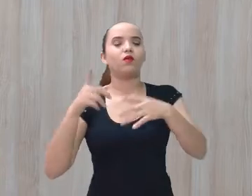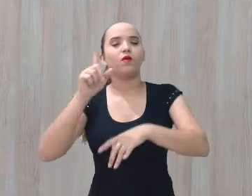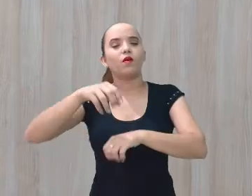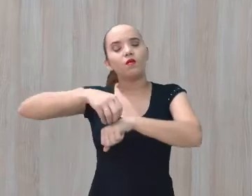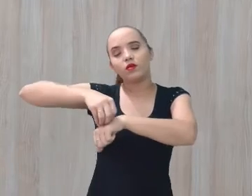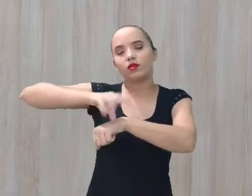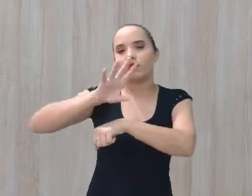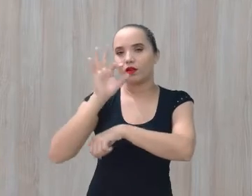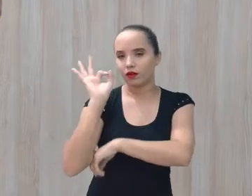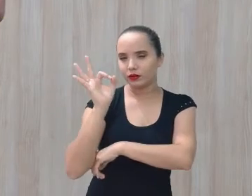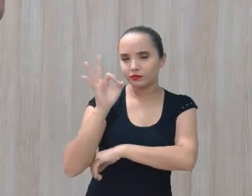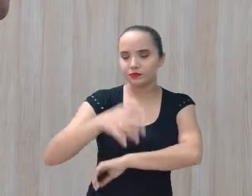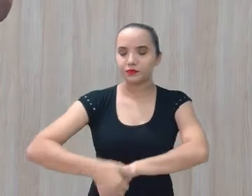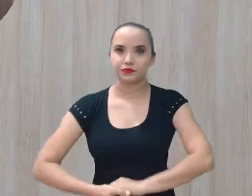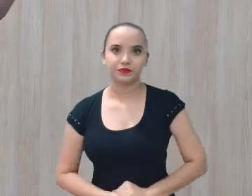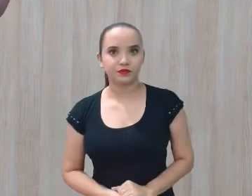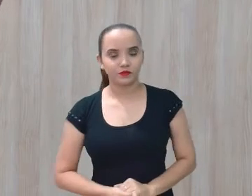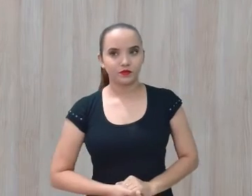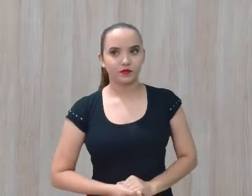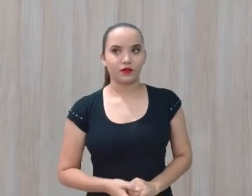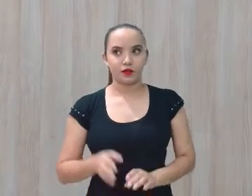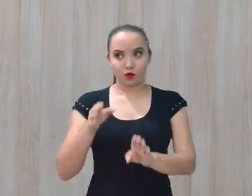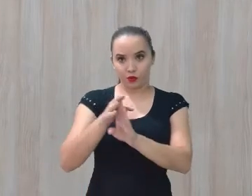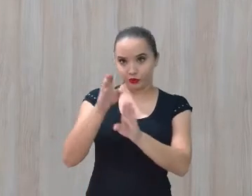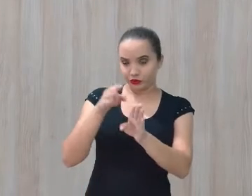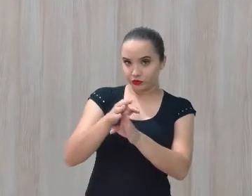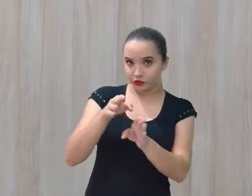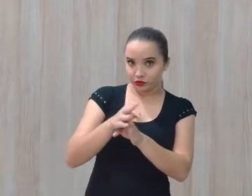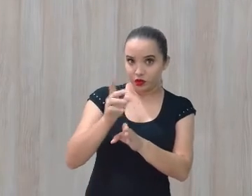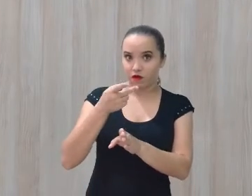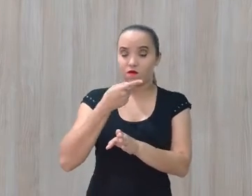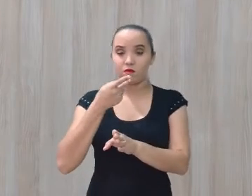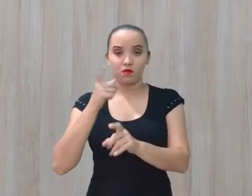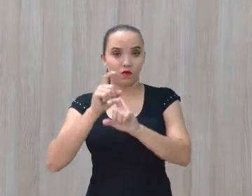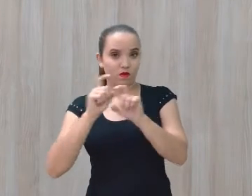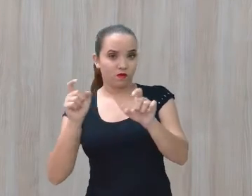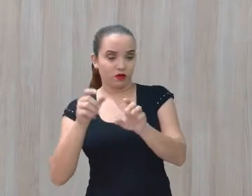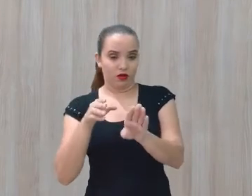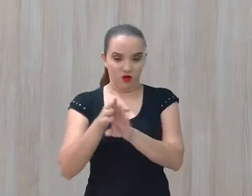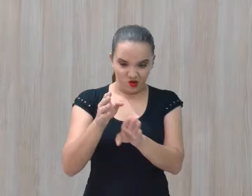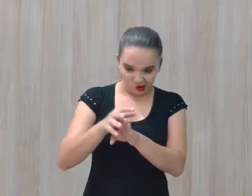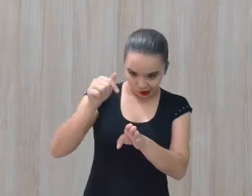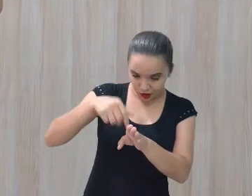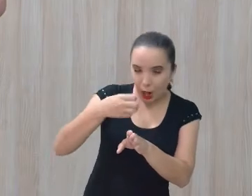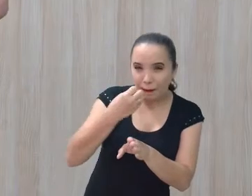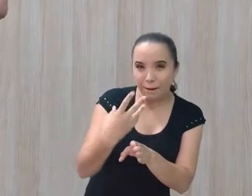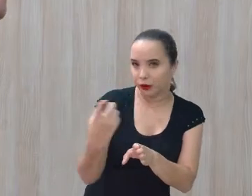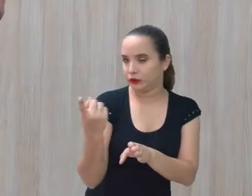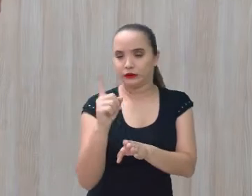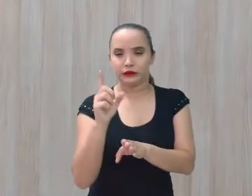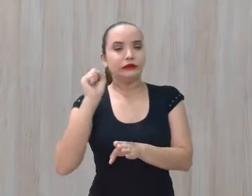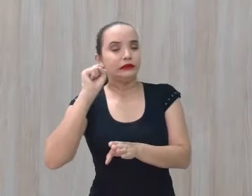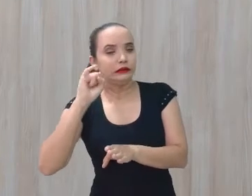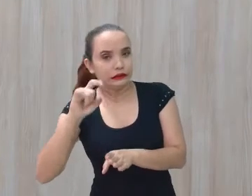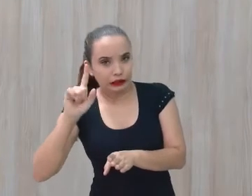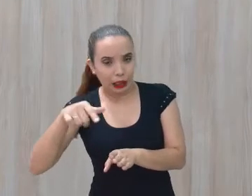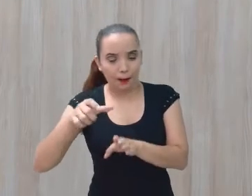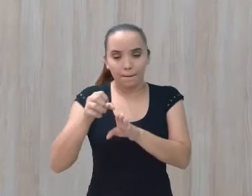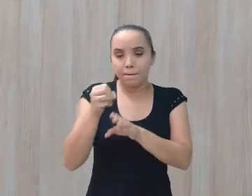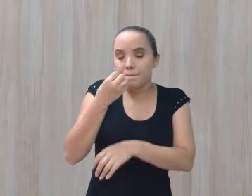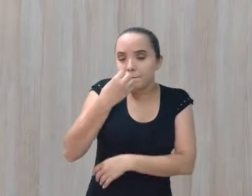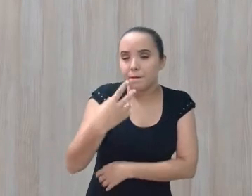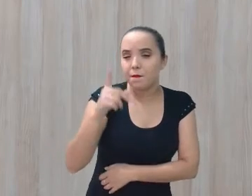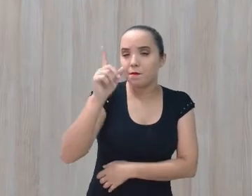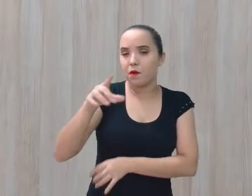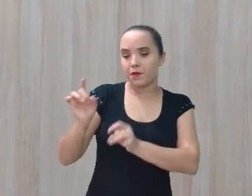dica. E aí conselho, as pessoas dizem assim, se fosse bom não se daria, se vendia. Mas a dica vai de graça